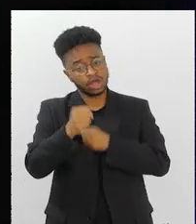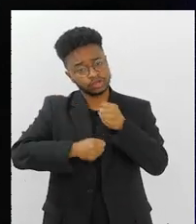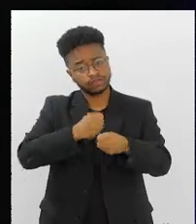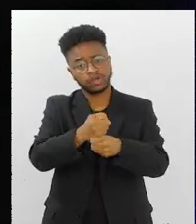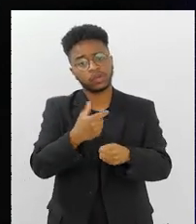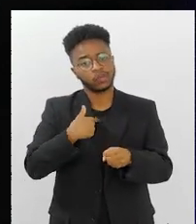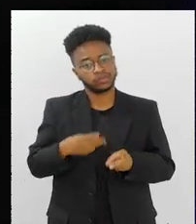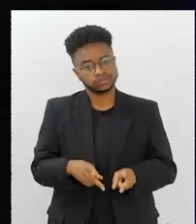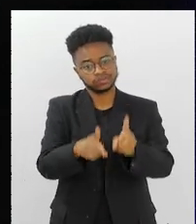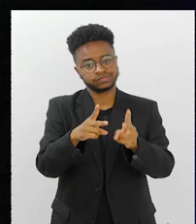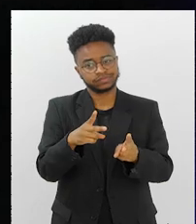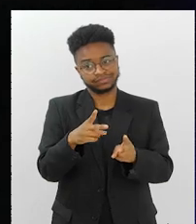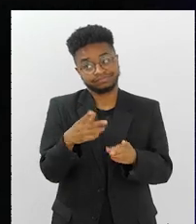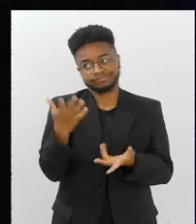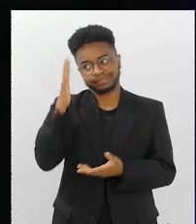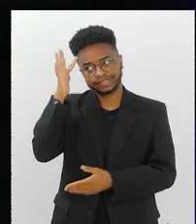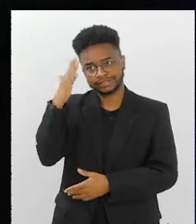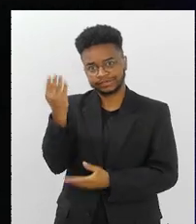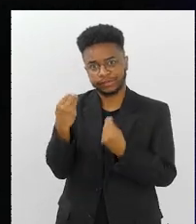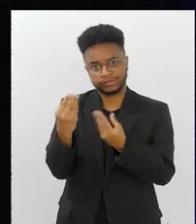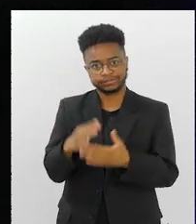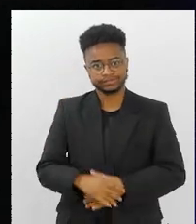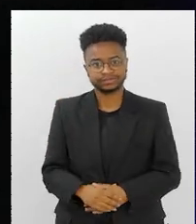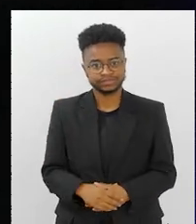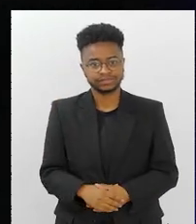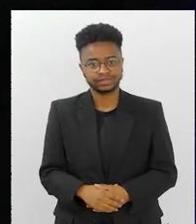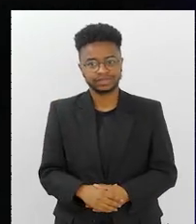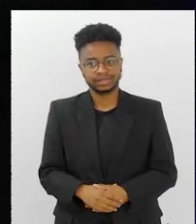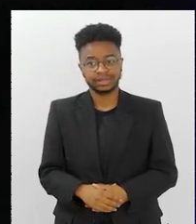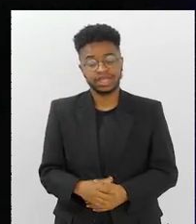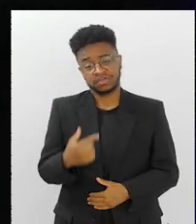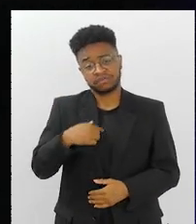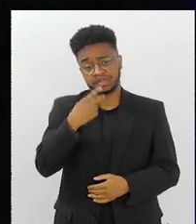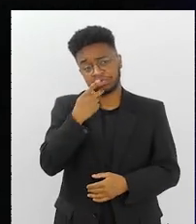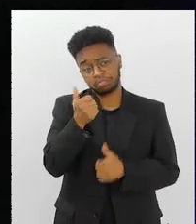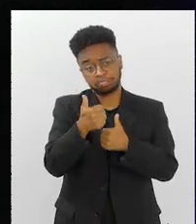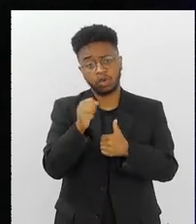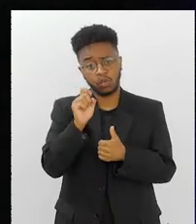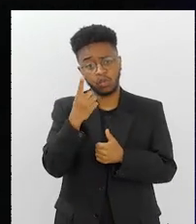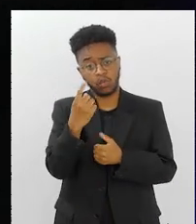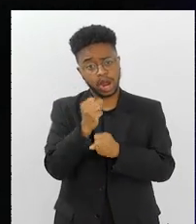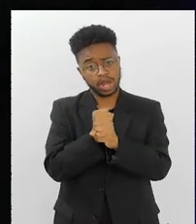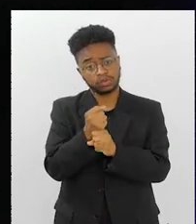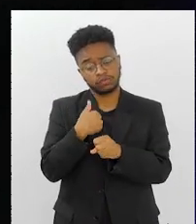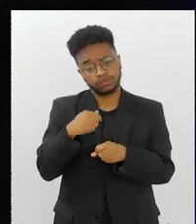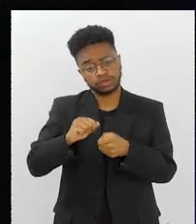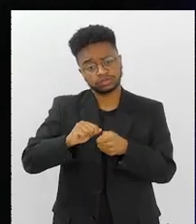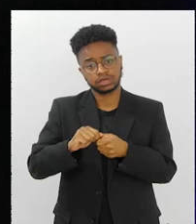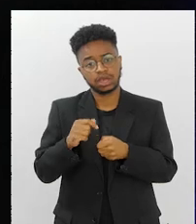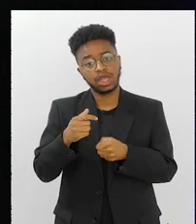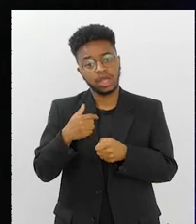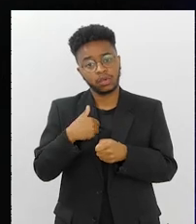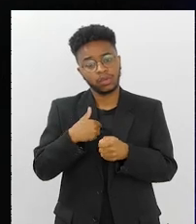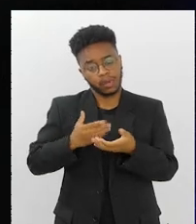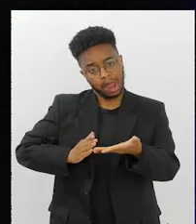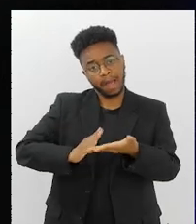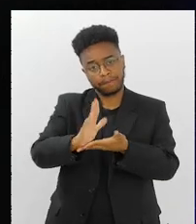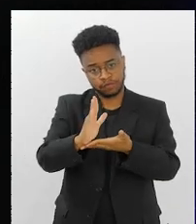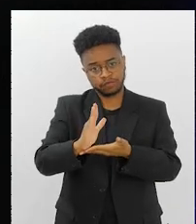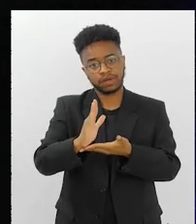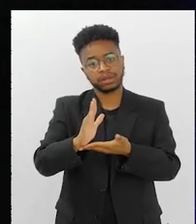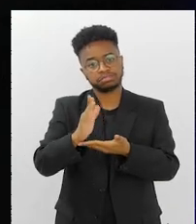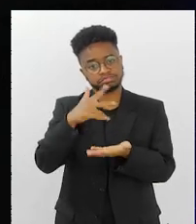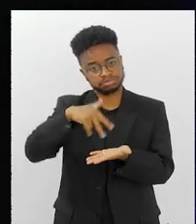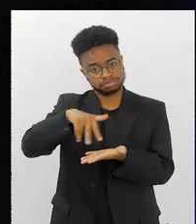E aí ano que vem eu volto a viajar Olha eu nunca mais né faço um aninho aí fiz a audição fechada da Cláudia Fui